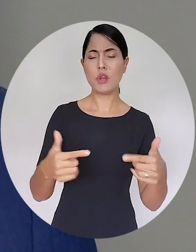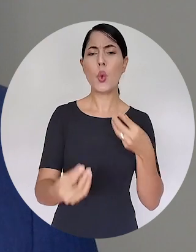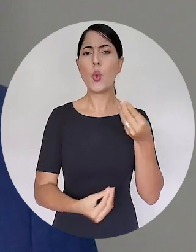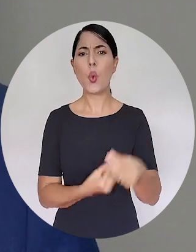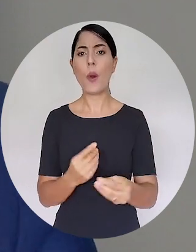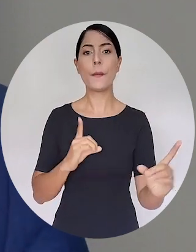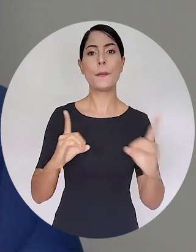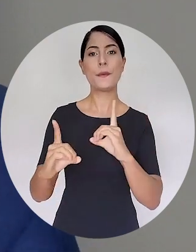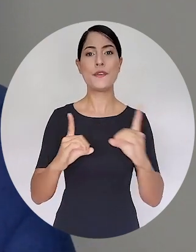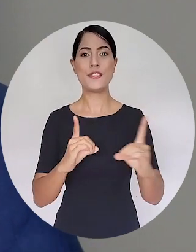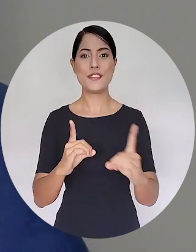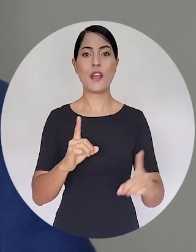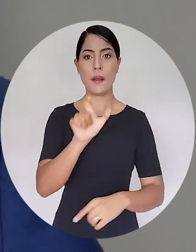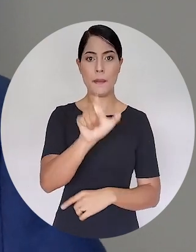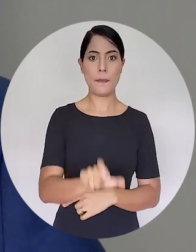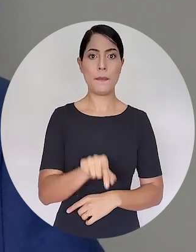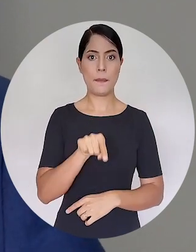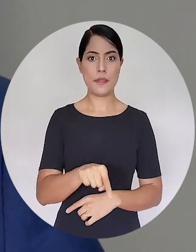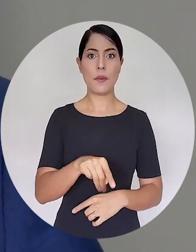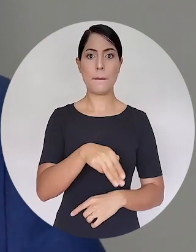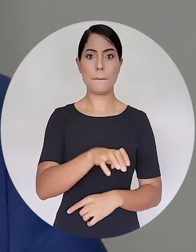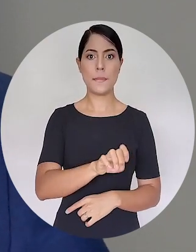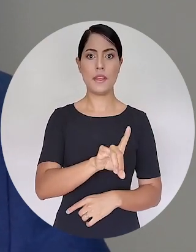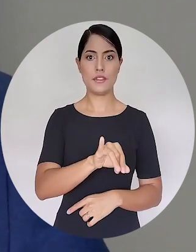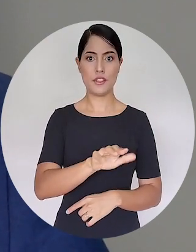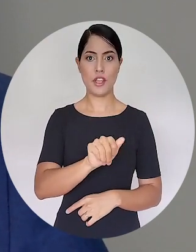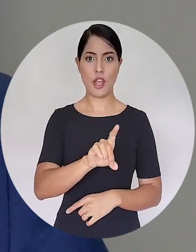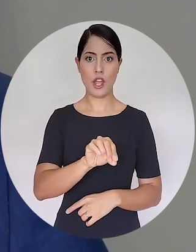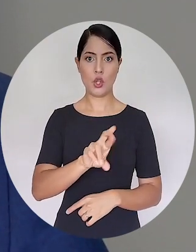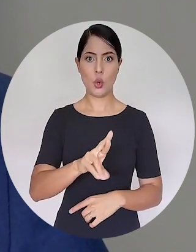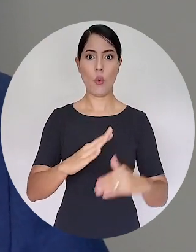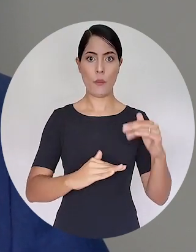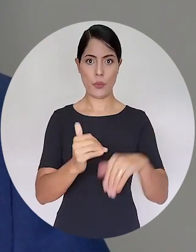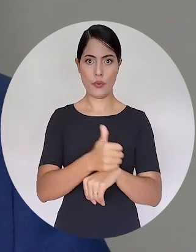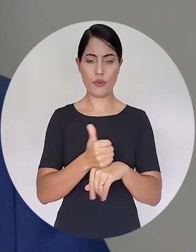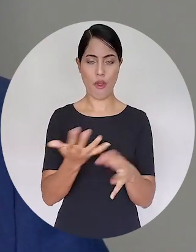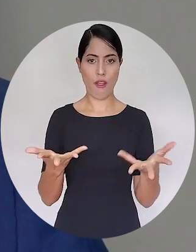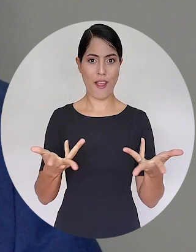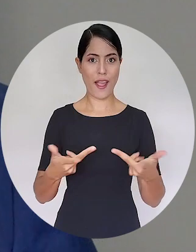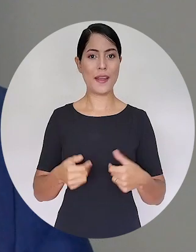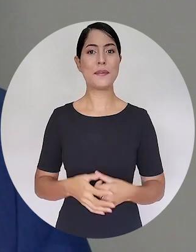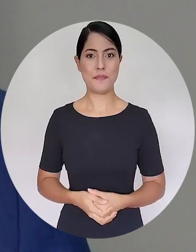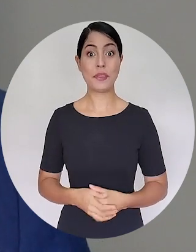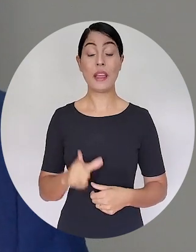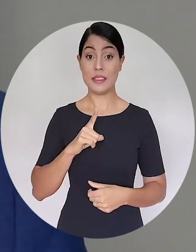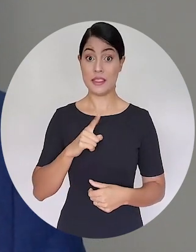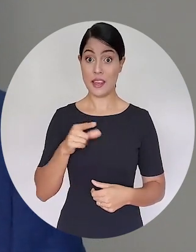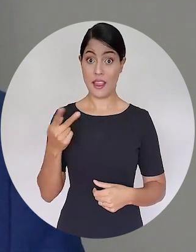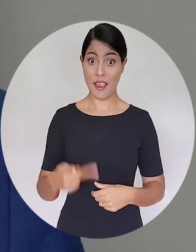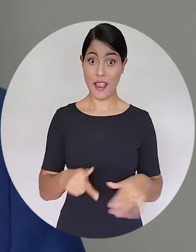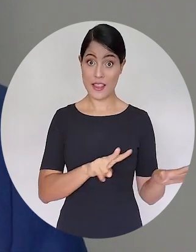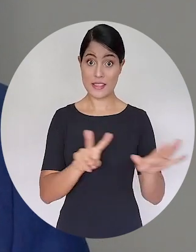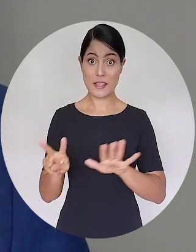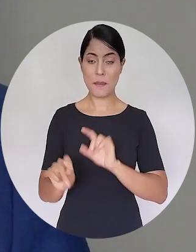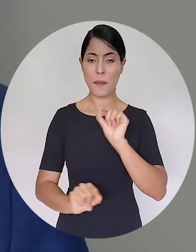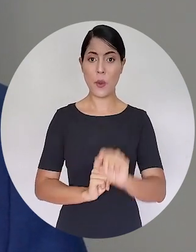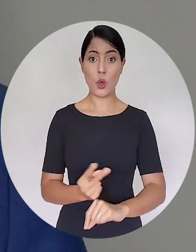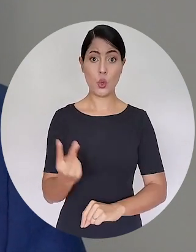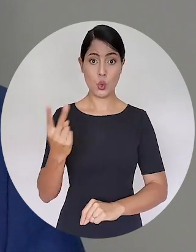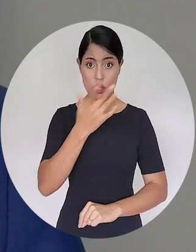intervenção e diálogo de profissionais capacitados. Nesta semana, nós vamos receber mais 2 especialistas no assunto